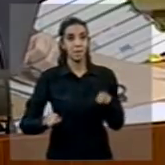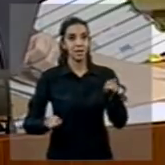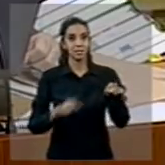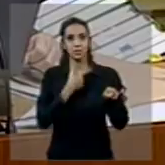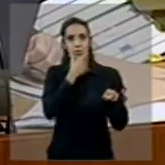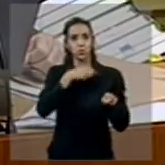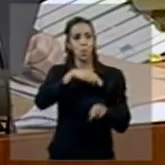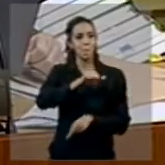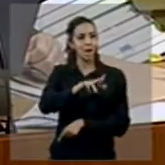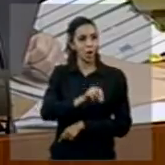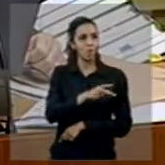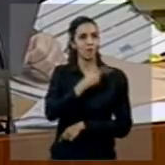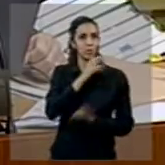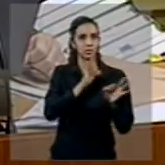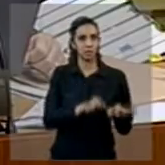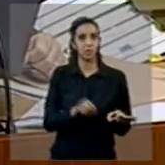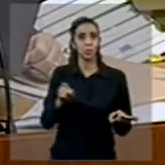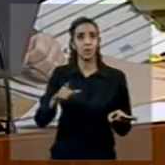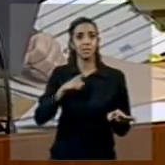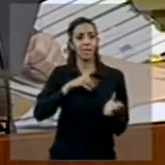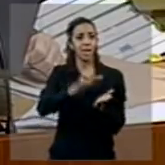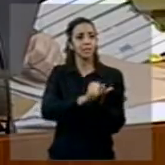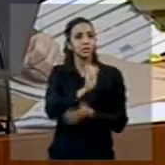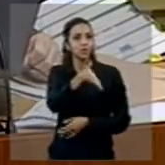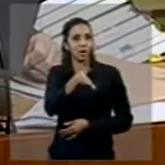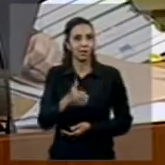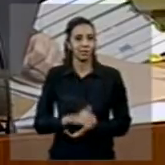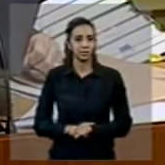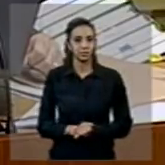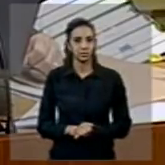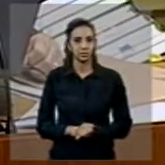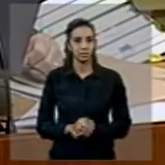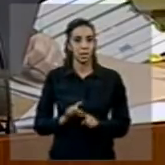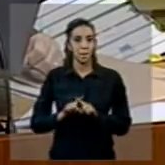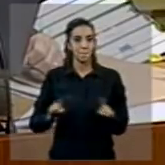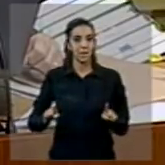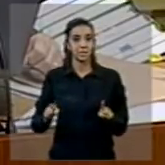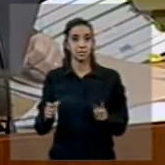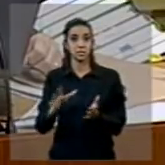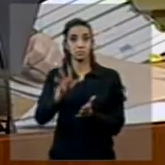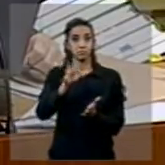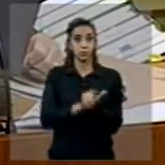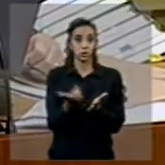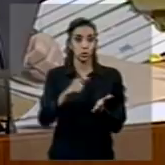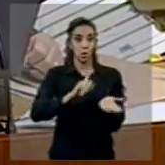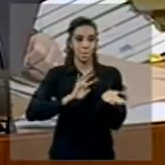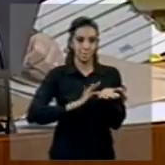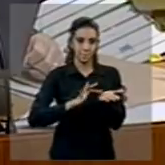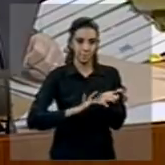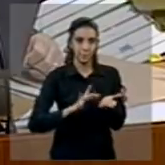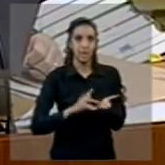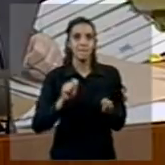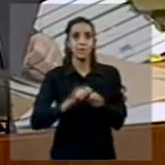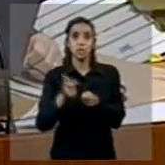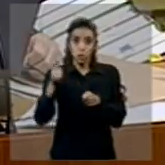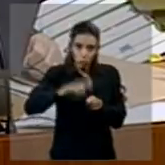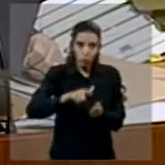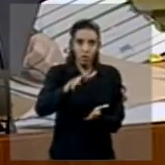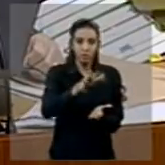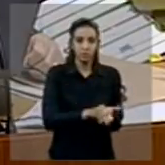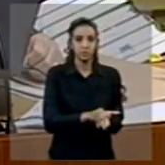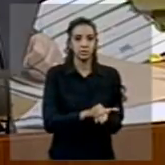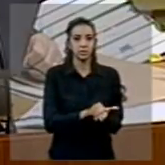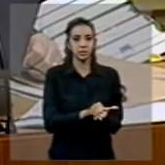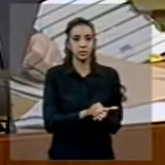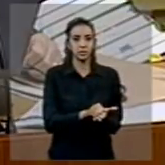Aurélio, ele já está alistado. Ele, na verdade, com o recadastramento biométrico, ele vai se recadastrar.